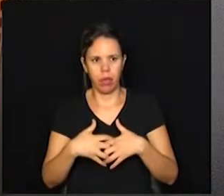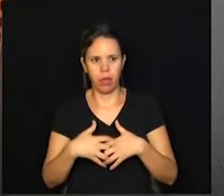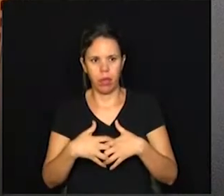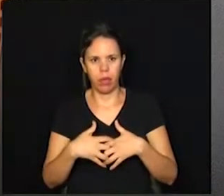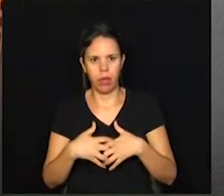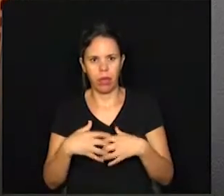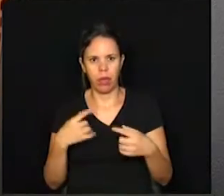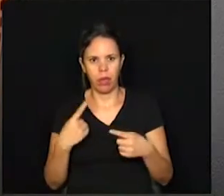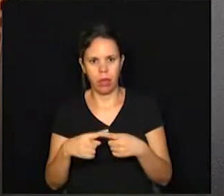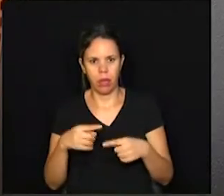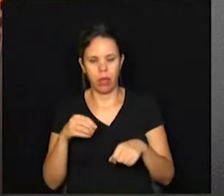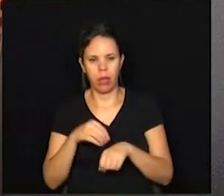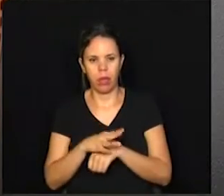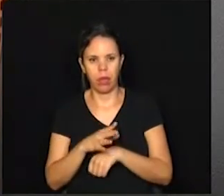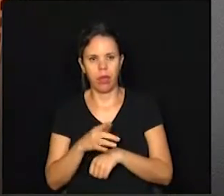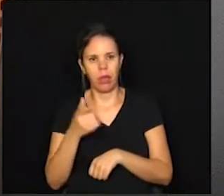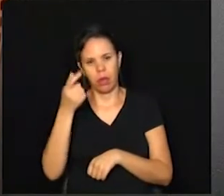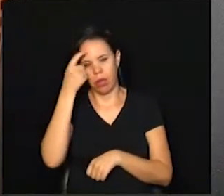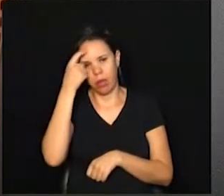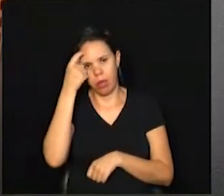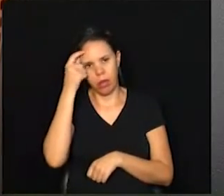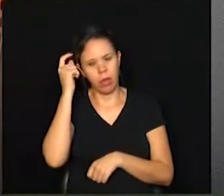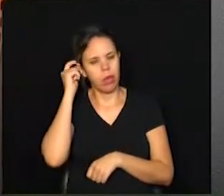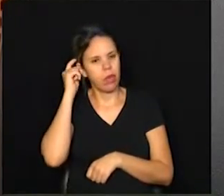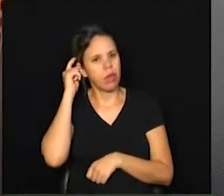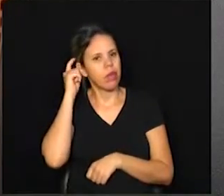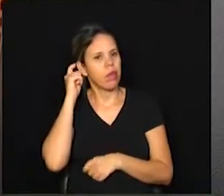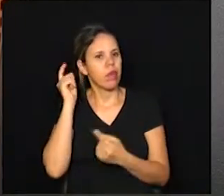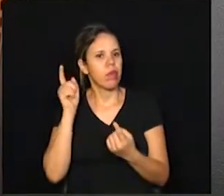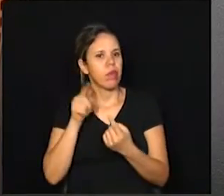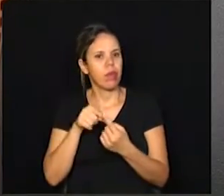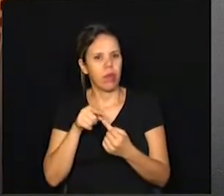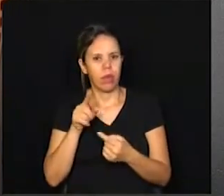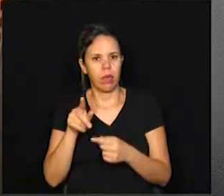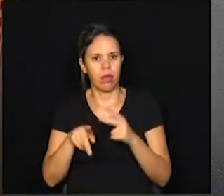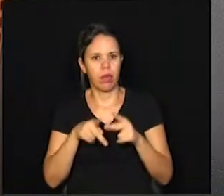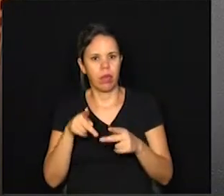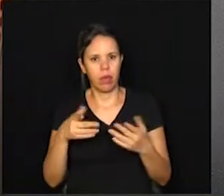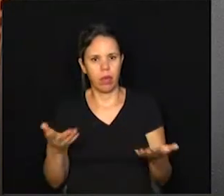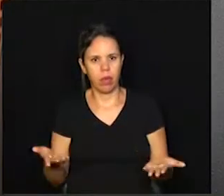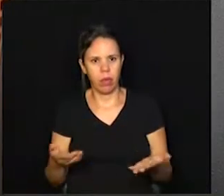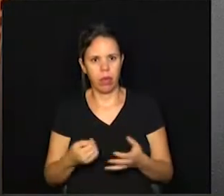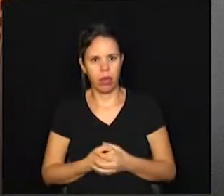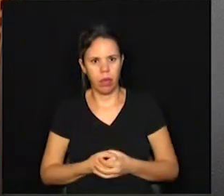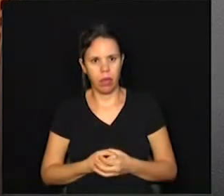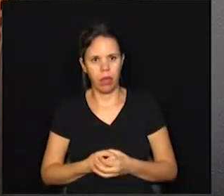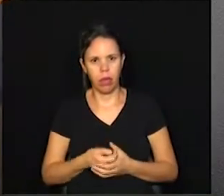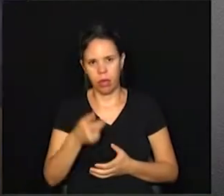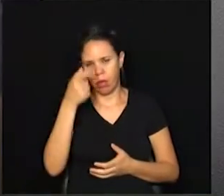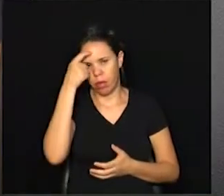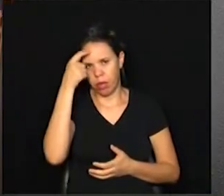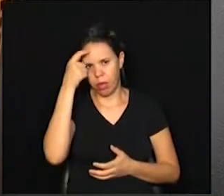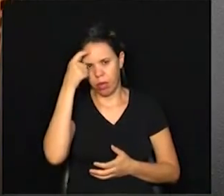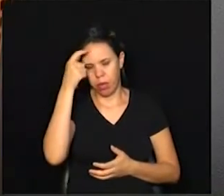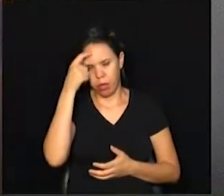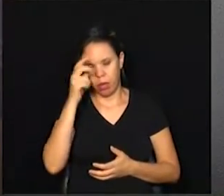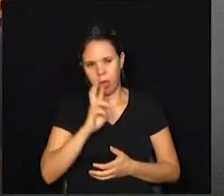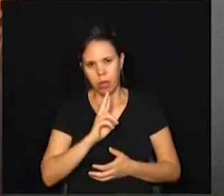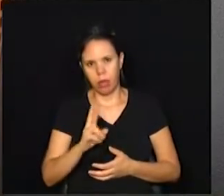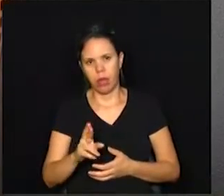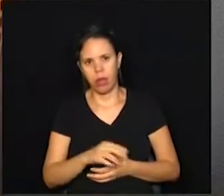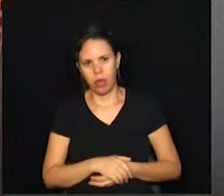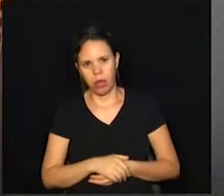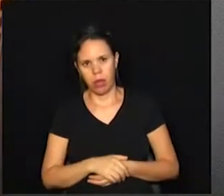porque vai trazer conscientização. E o nosso objetivo é isso, que as pessoas sejam conscientes e dê uma